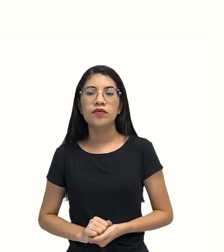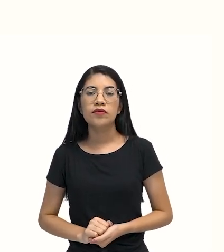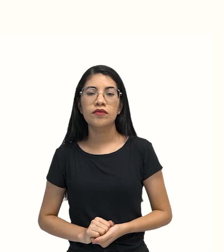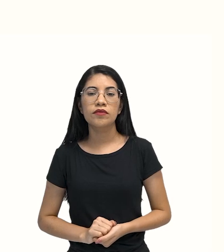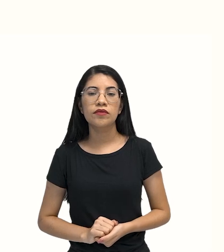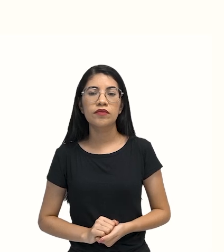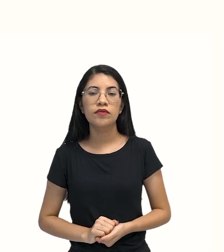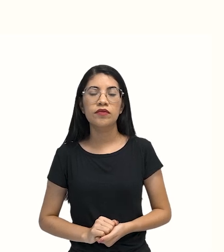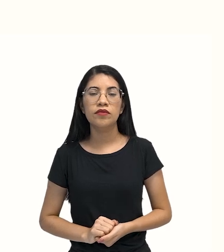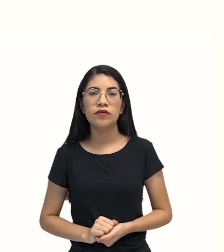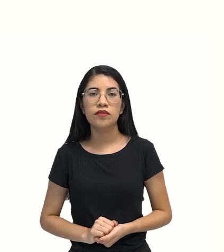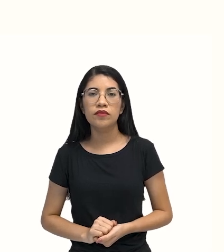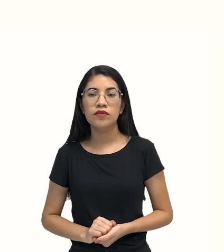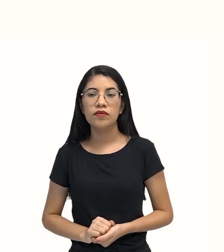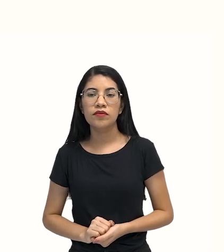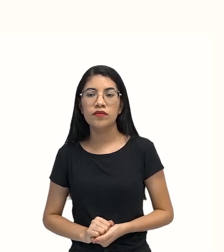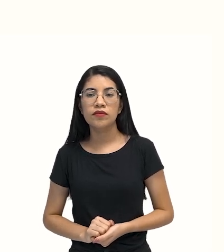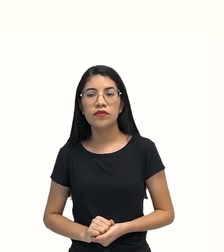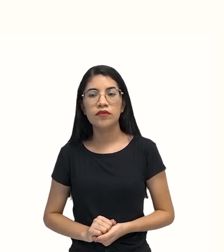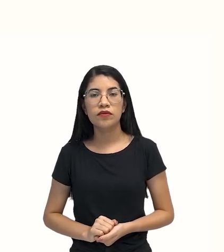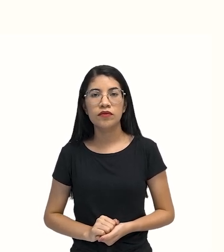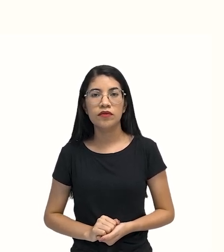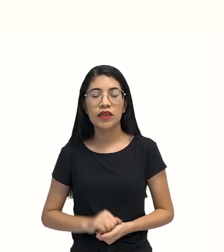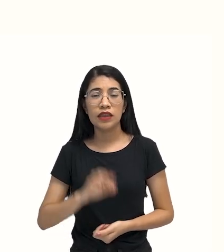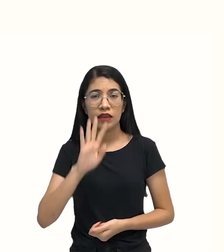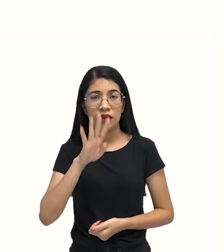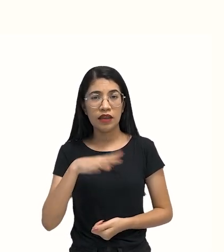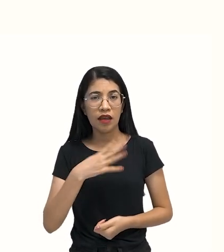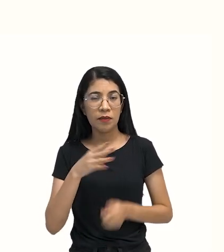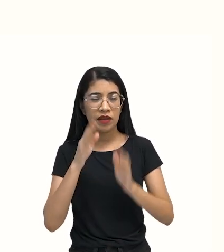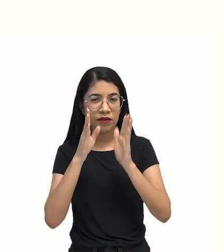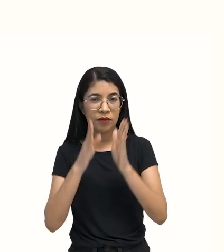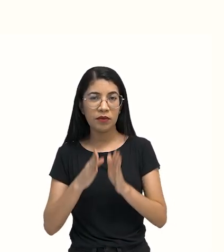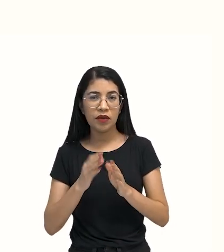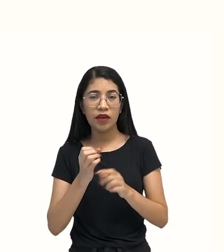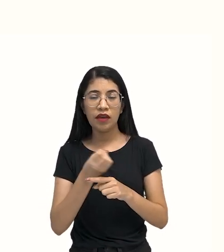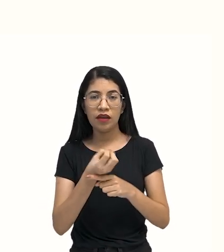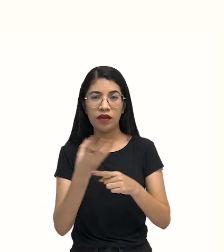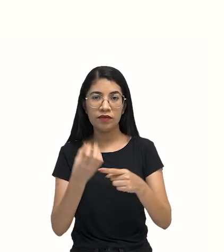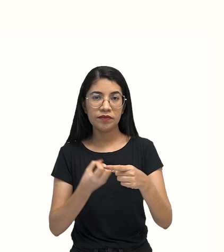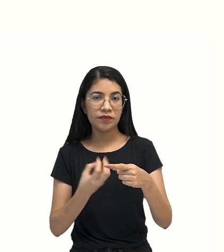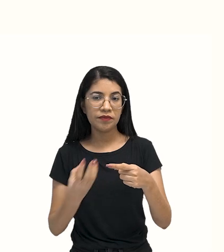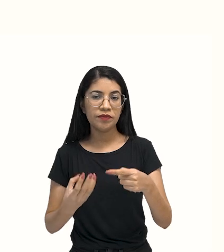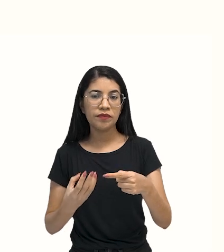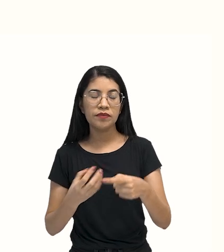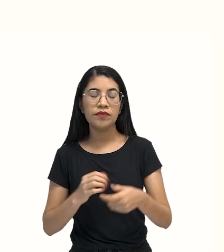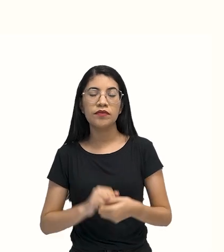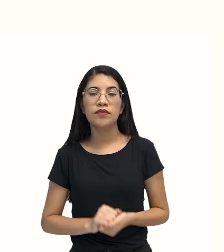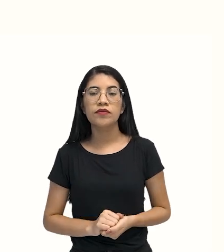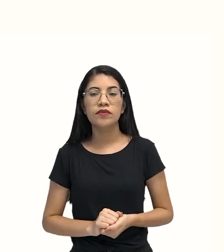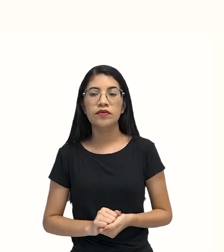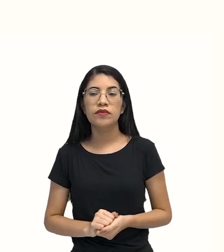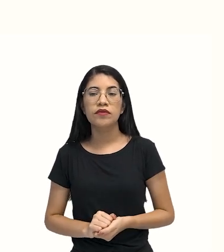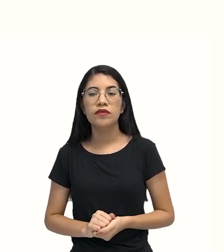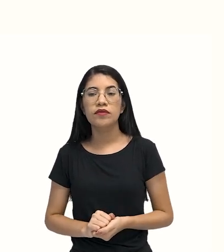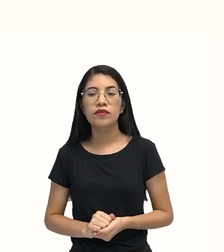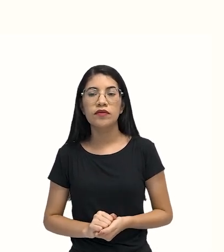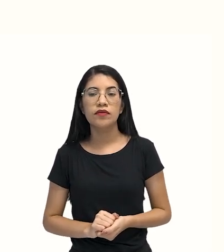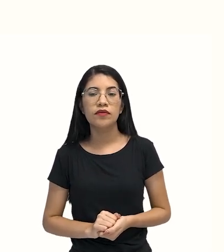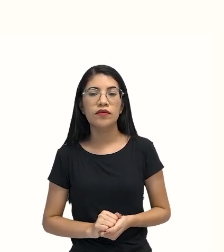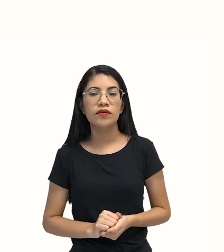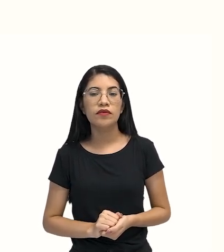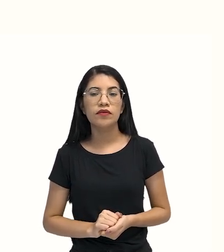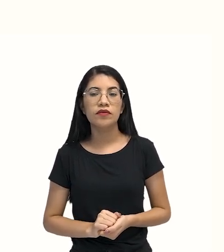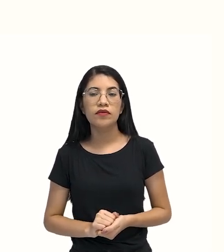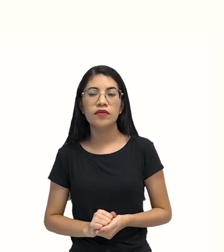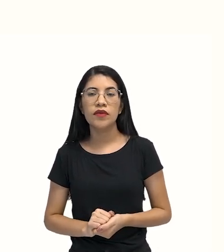Nesse campo aqui da tabela, vai ficar a fração, tá? A frequência relativa, para o